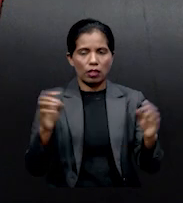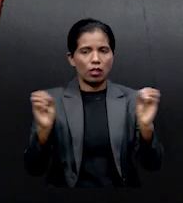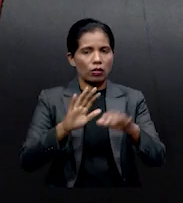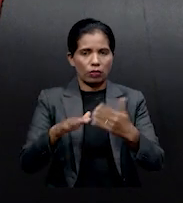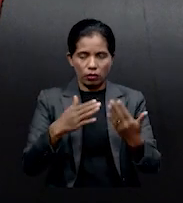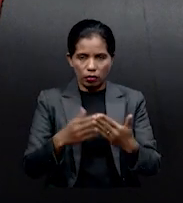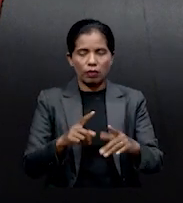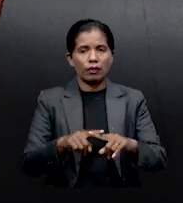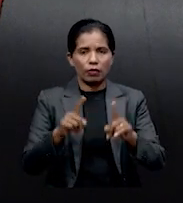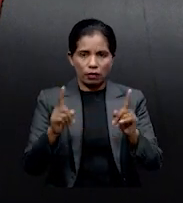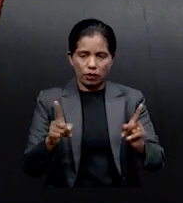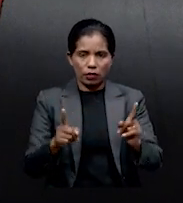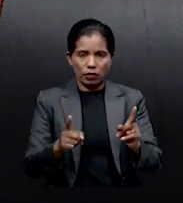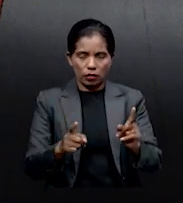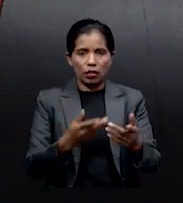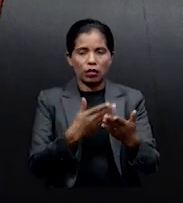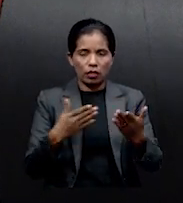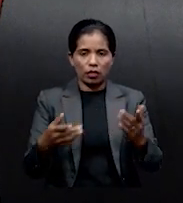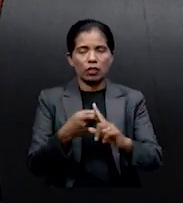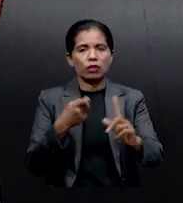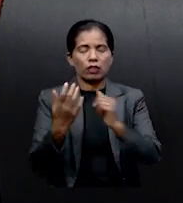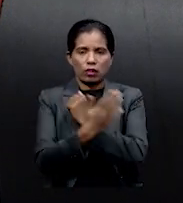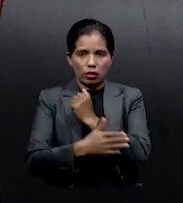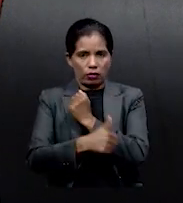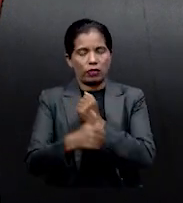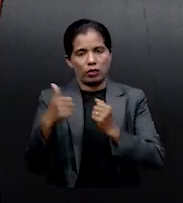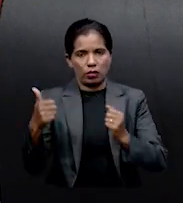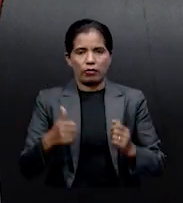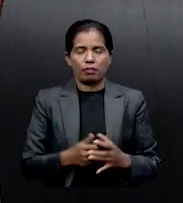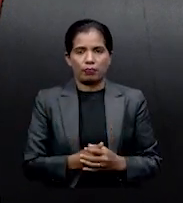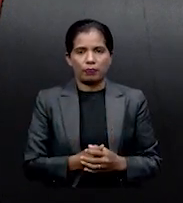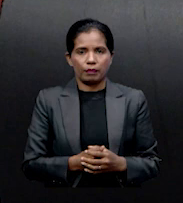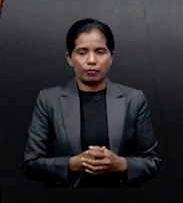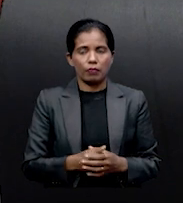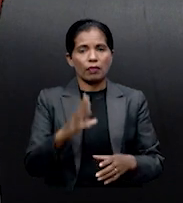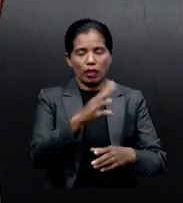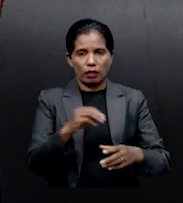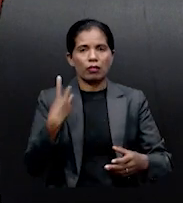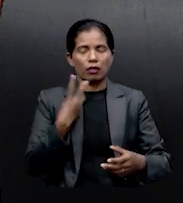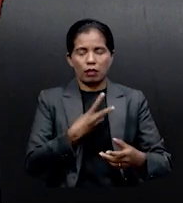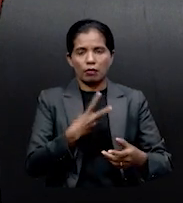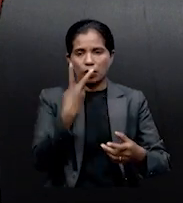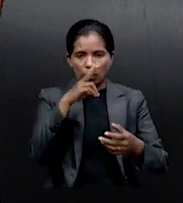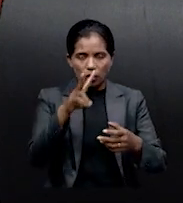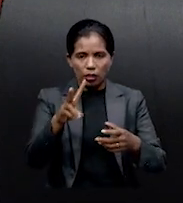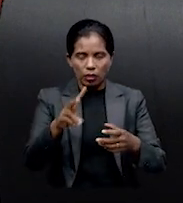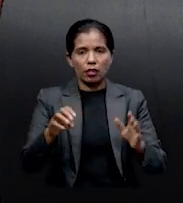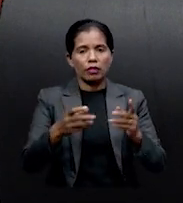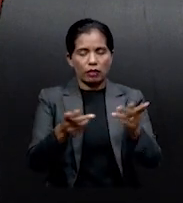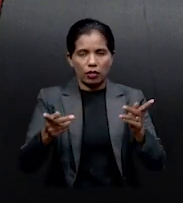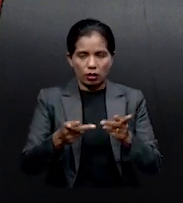né? Produto importação, produto importado. Não a minha retan, por exemplo, é fato em Balon,